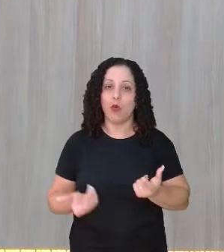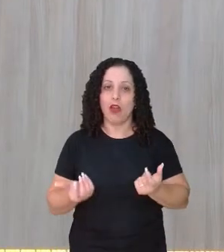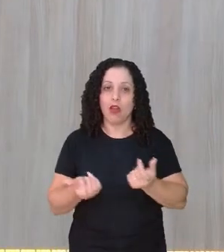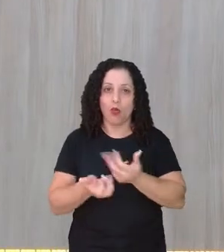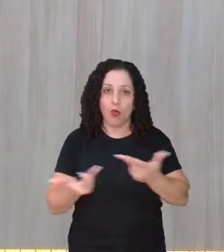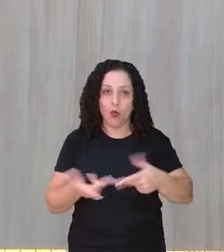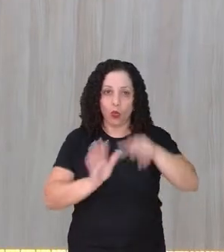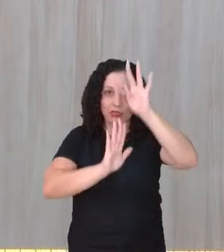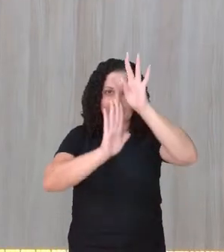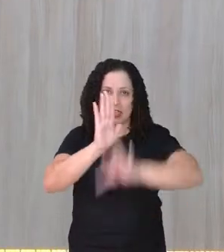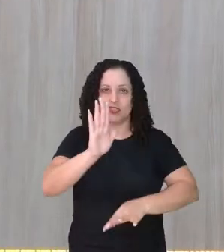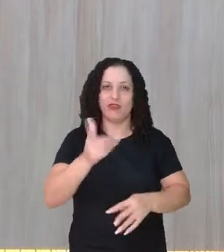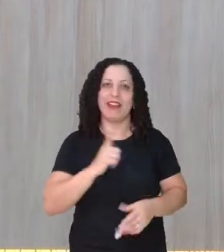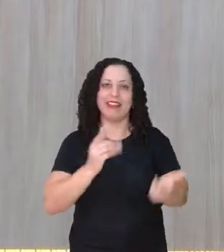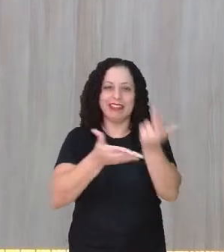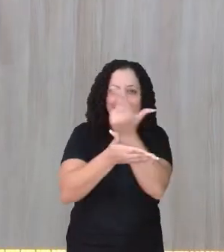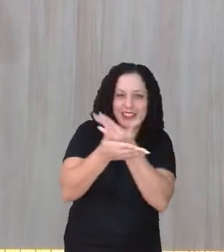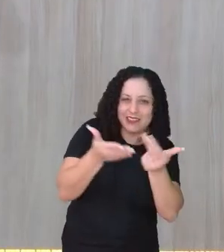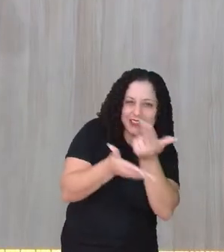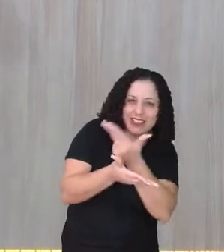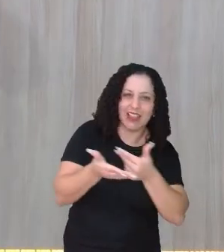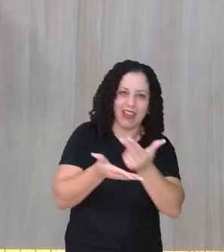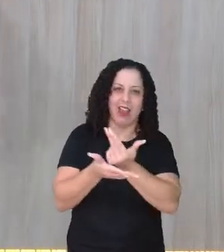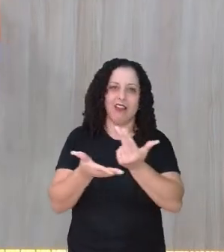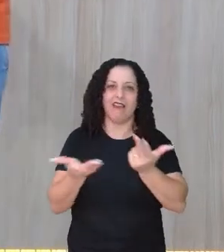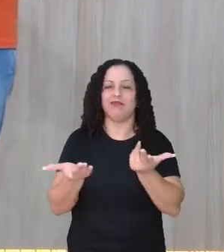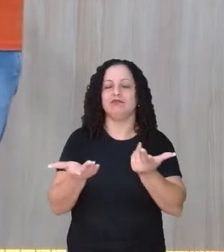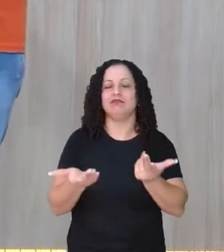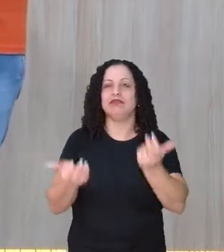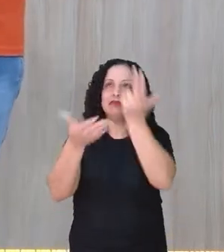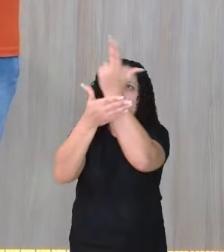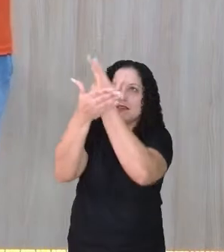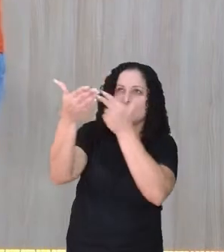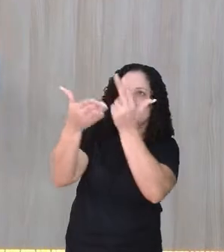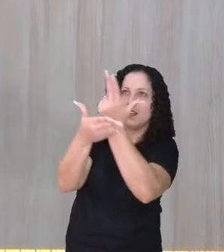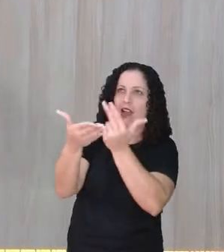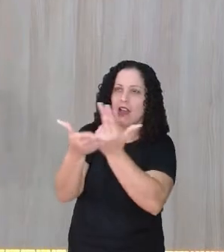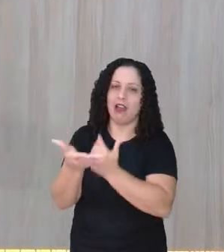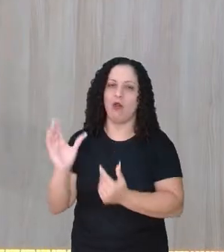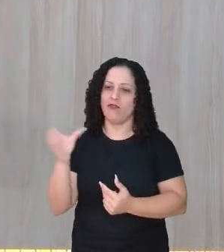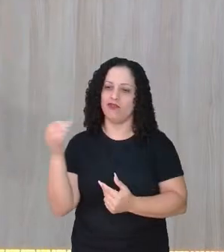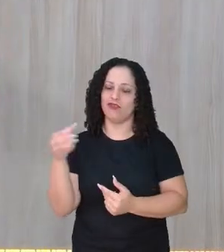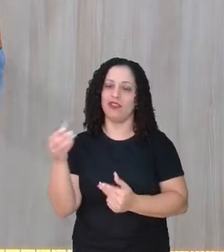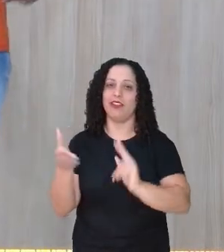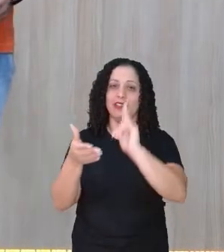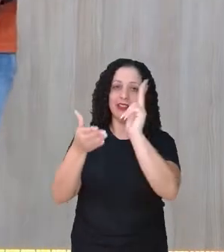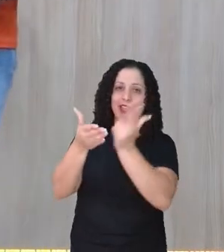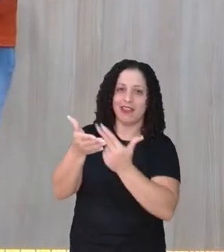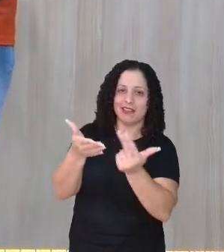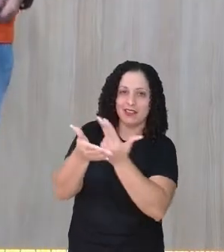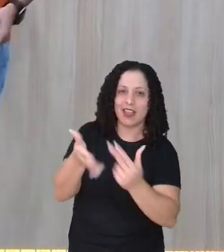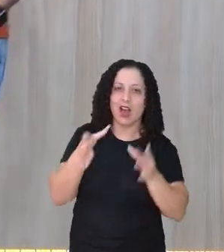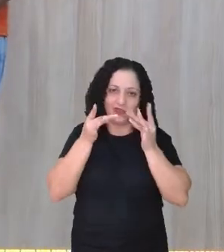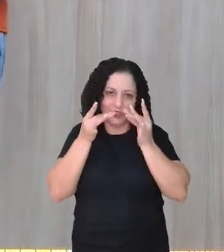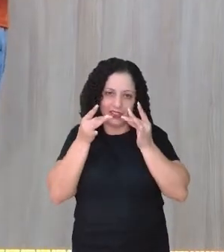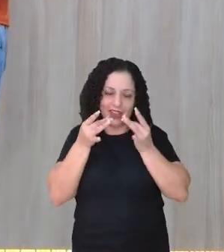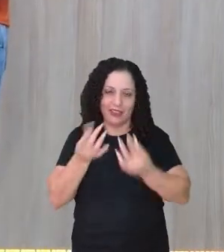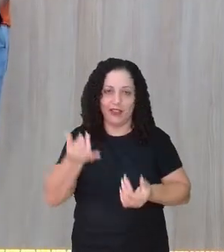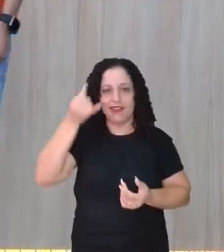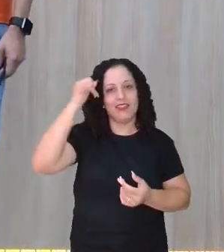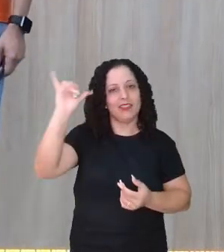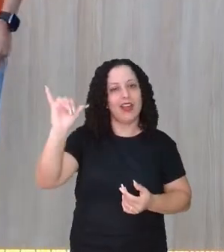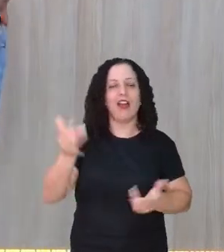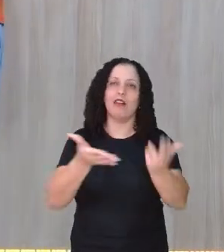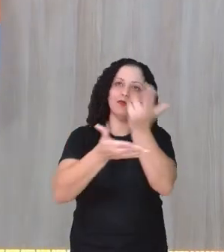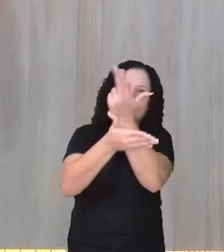ele vai desenhar uma lata de refrigerante. Ele vai desenhar um chiclete, certo? Então, para a gente não perder tanto